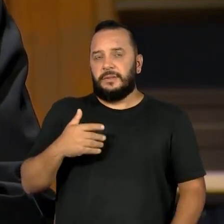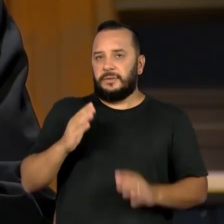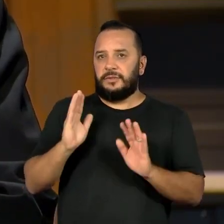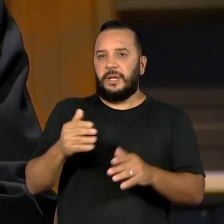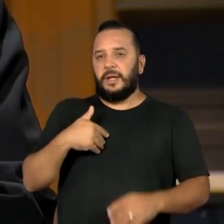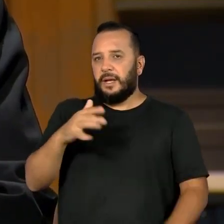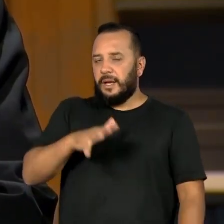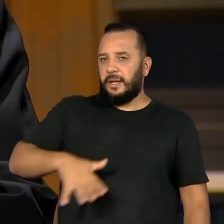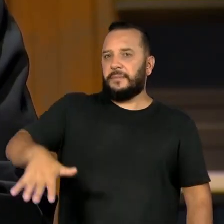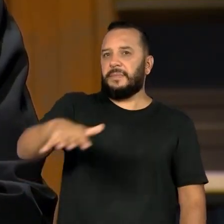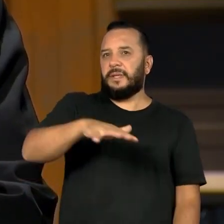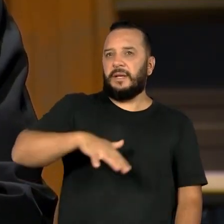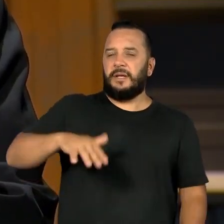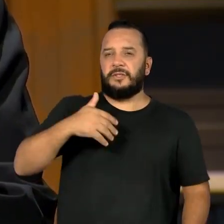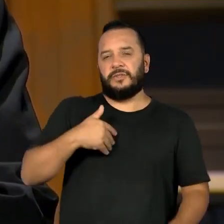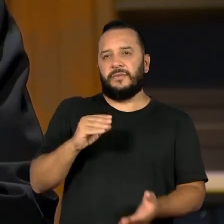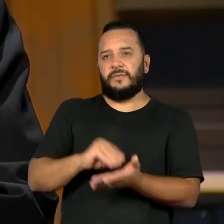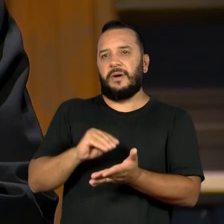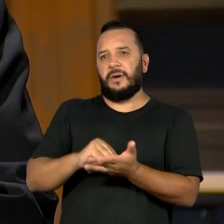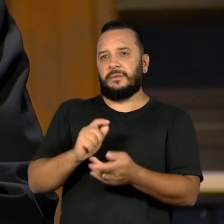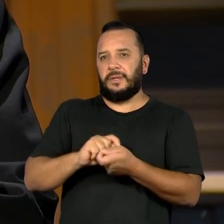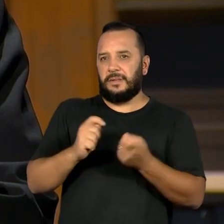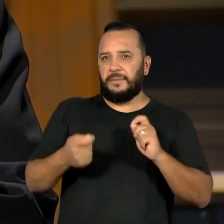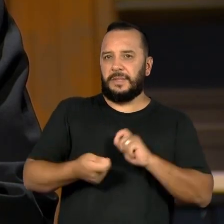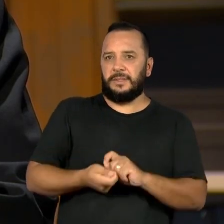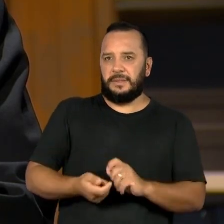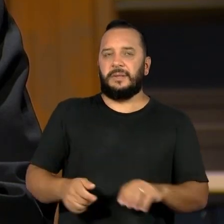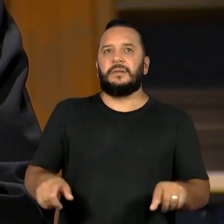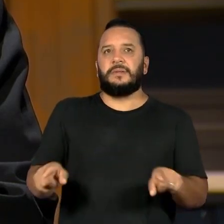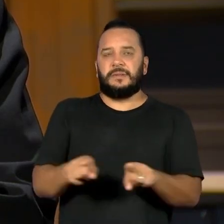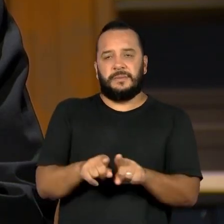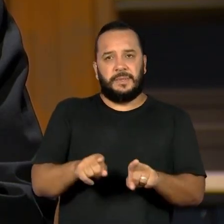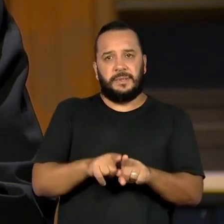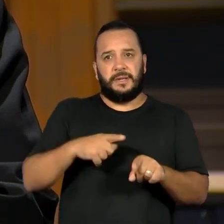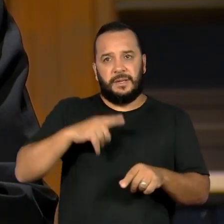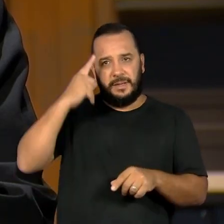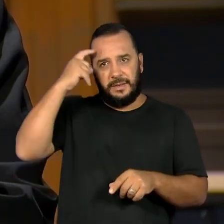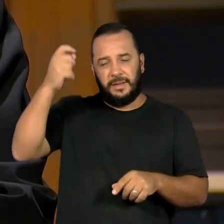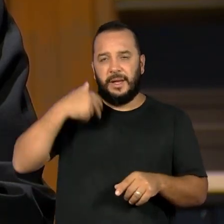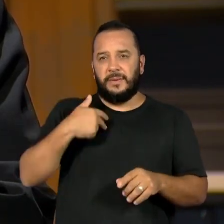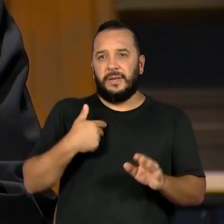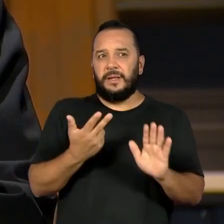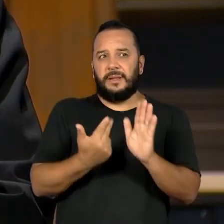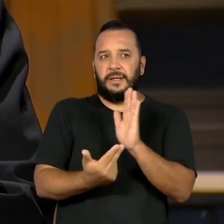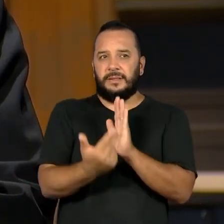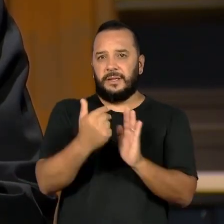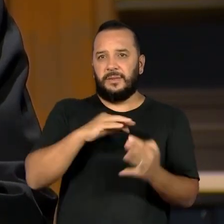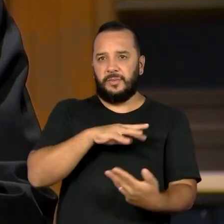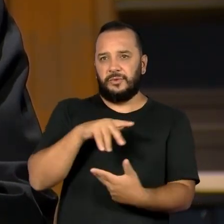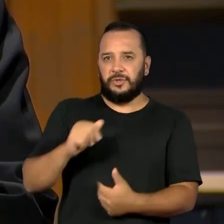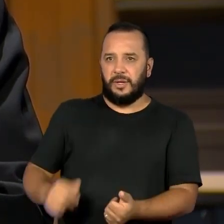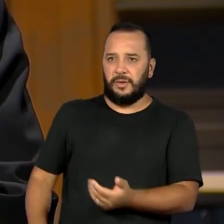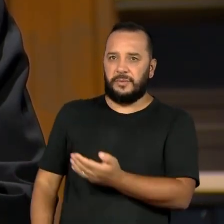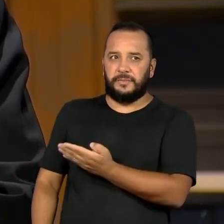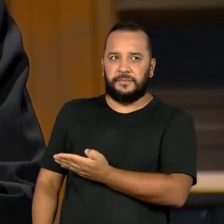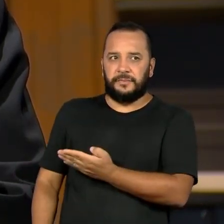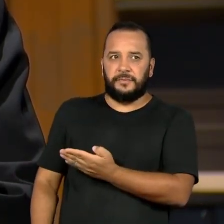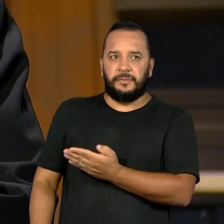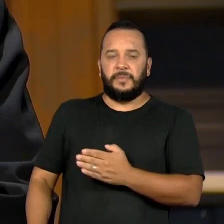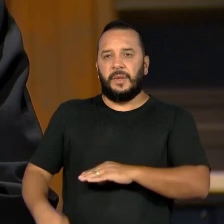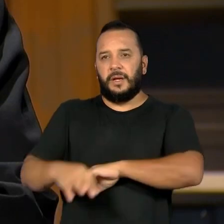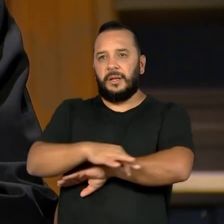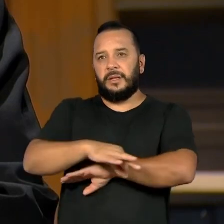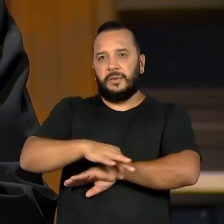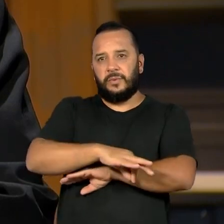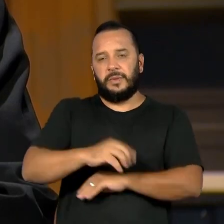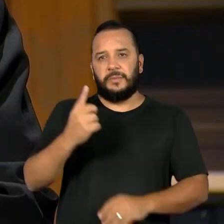ambiente hum né E aí vem uma ideia de desenho Universal que a você deve ter visto né que surgiu na arquitetura na década de 70